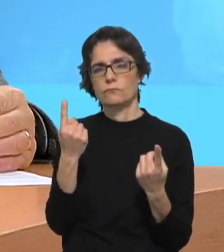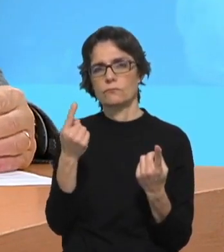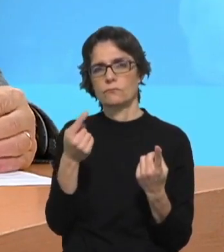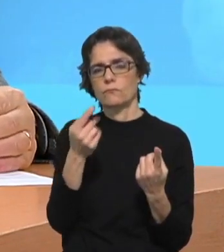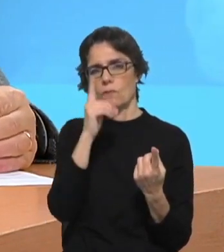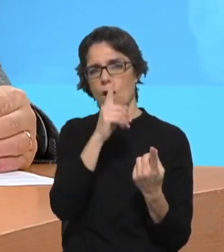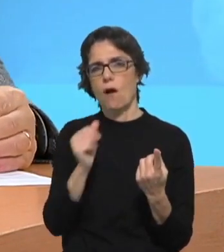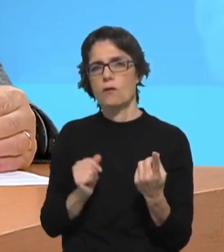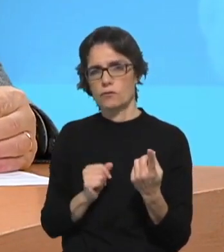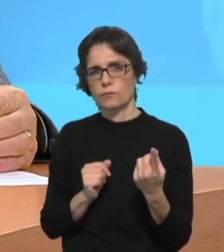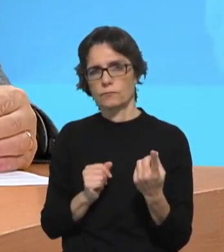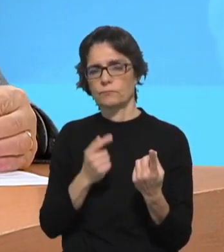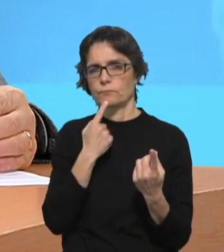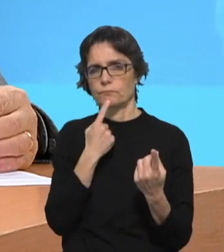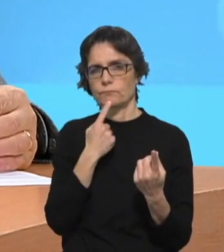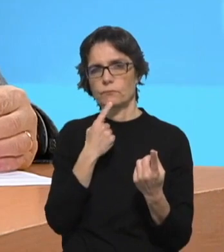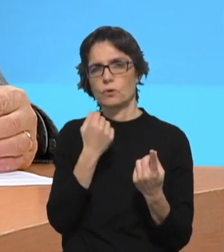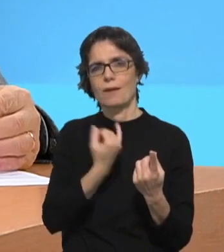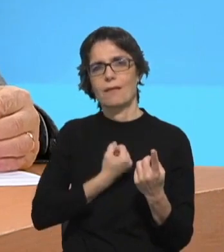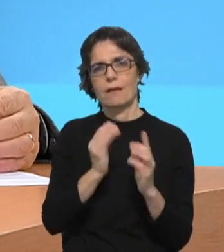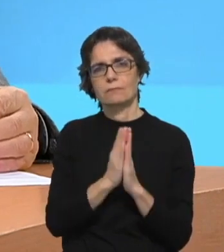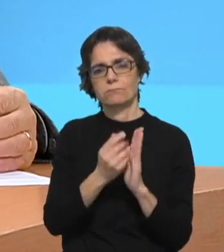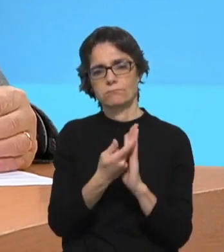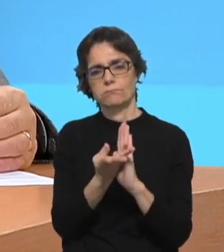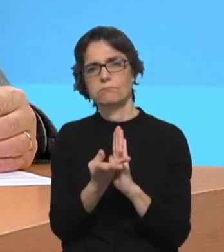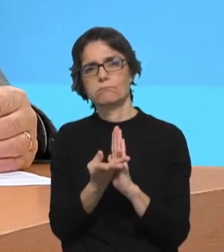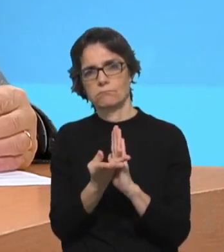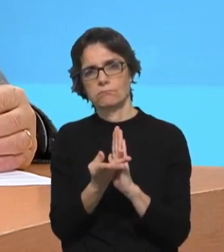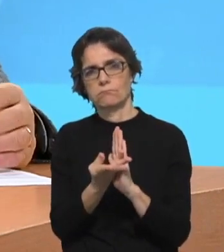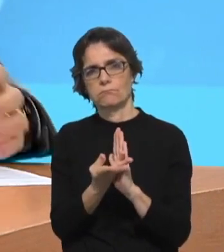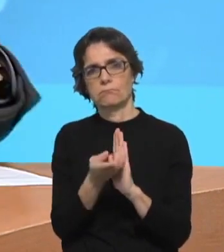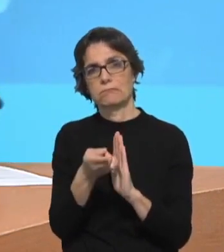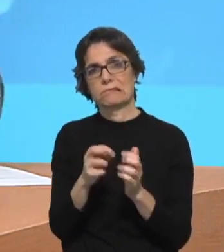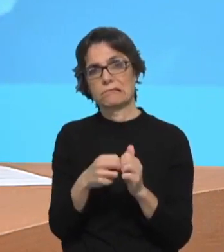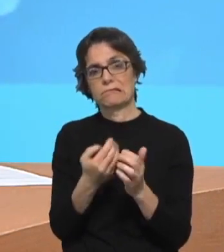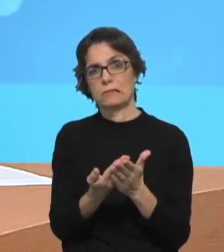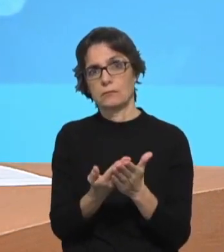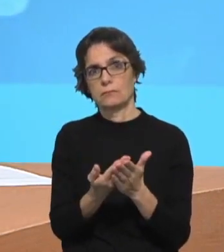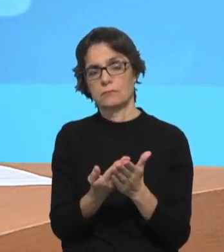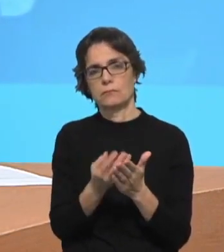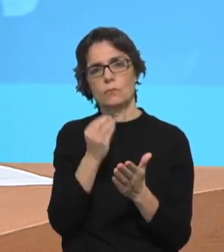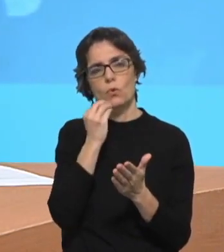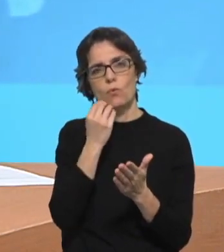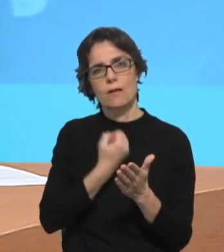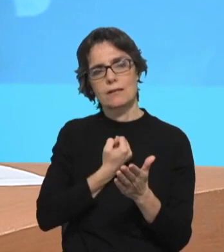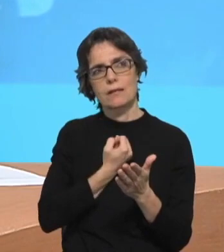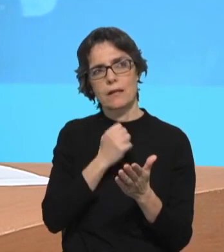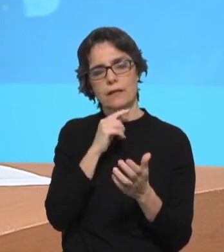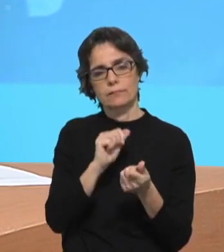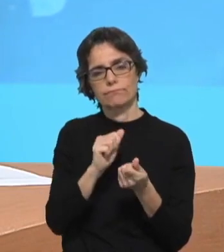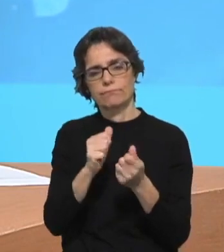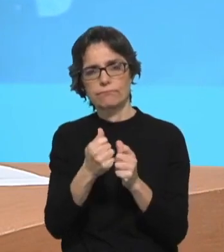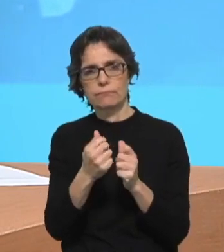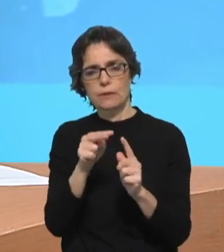problema da pluralização religiosa em Portugal e, ao mesmo tempo, também a recomposição das identidades